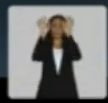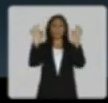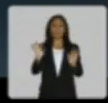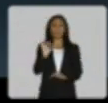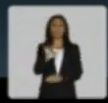propaganda